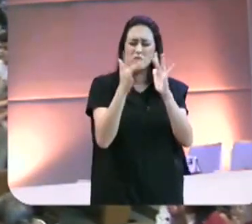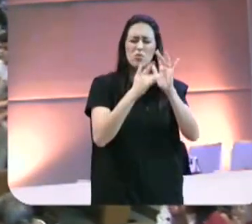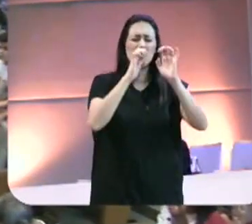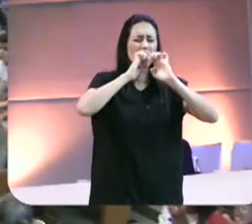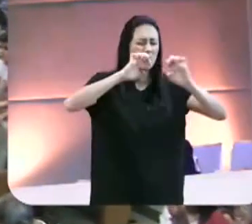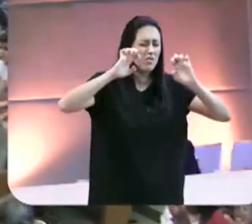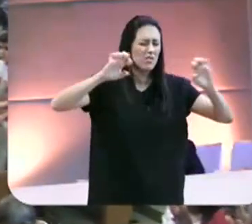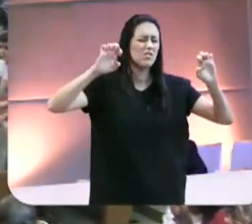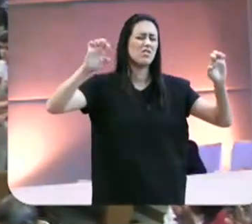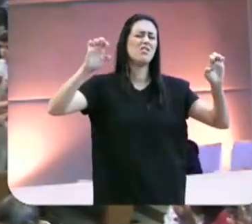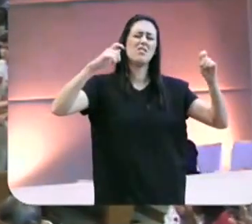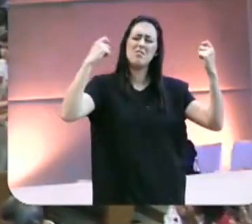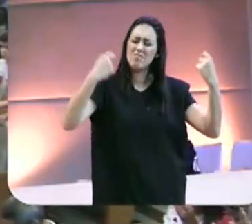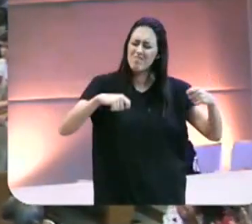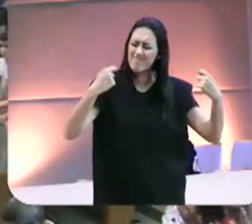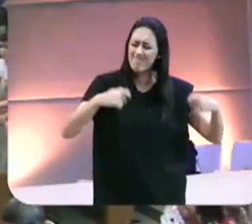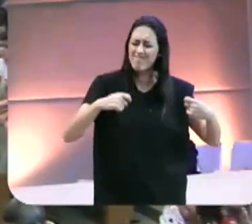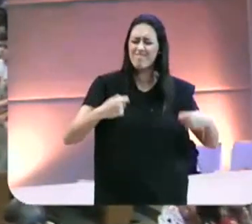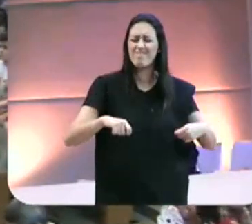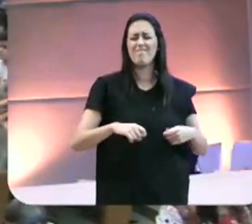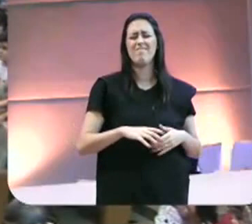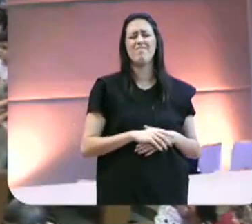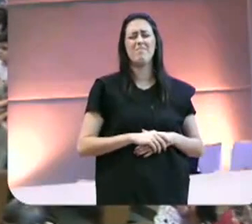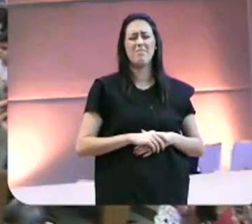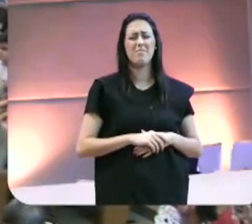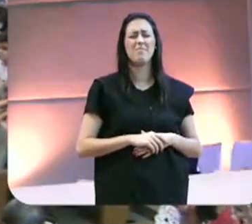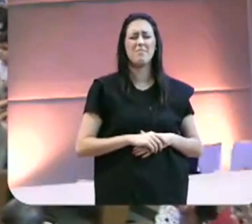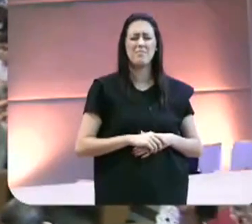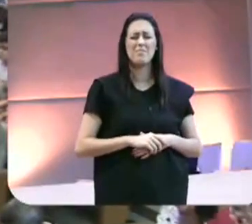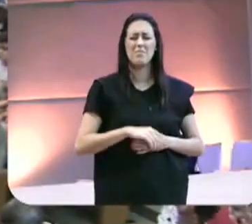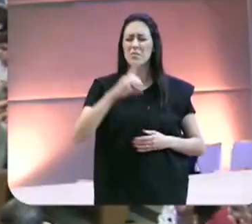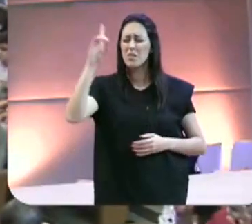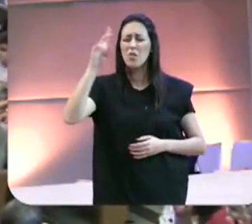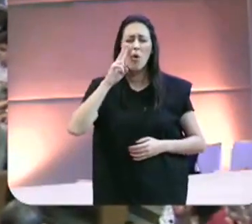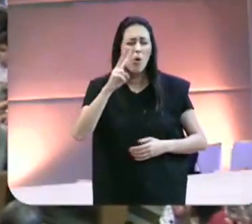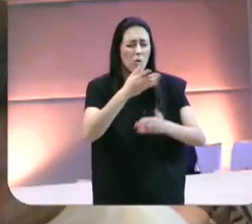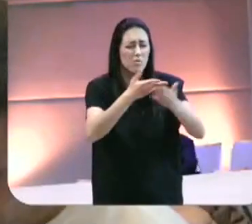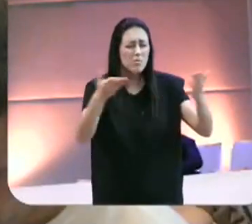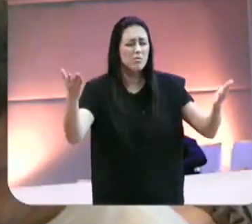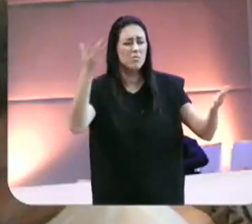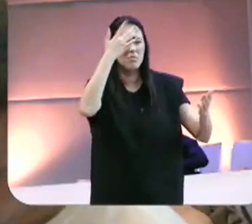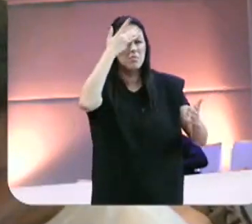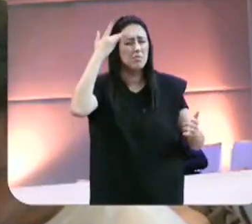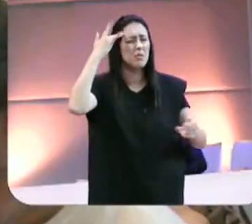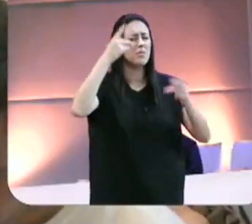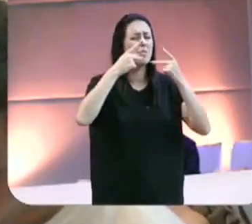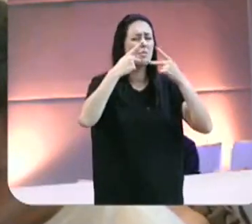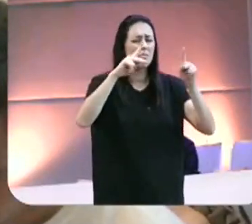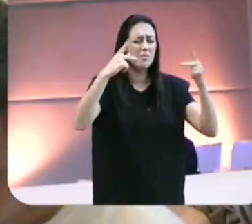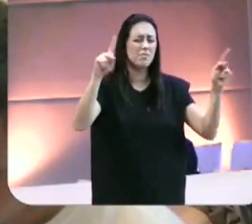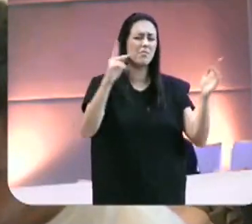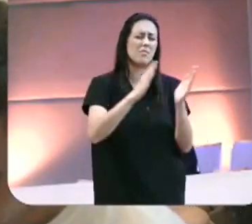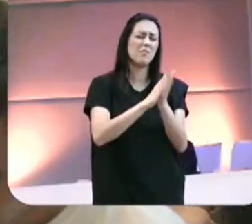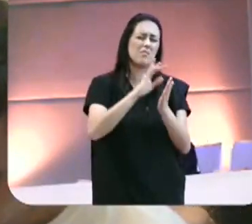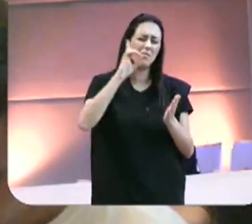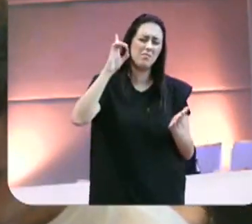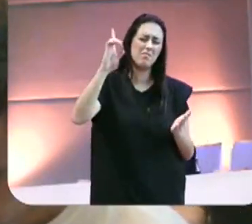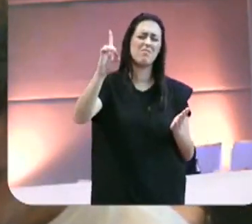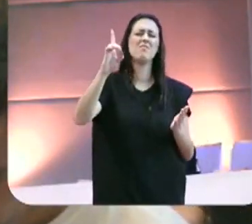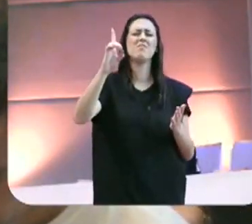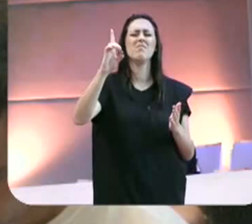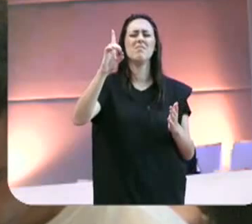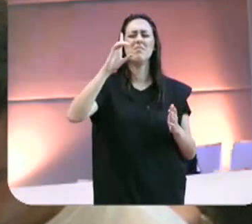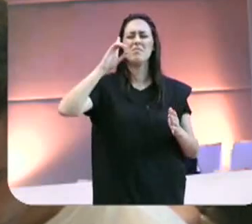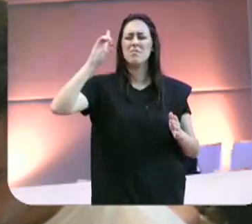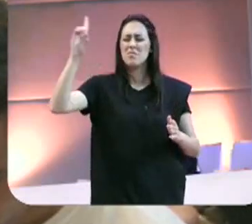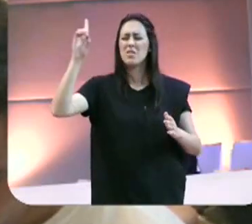volta, na Sua epifania. Senhor, que o Senhor encontre a Sua igreja fiel, pregando essa santa palavra. Envia cada um para a